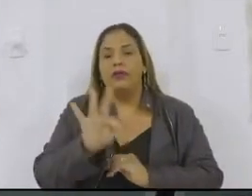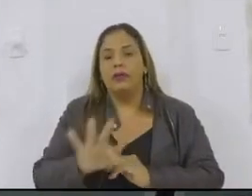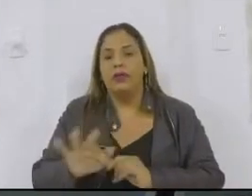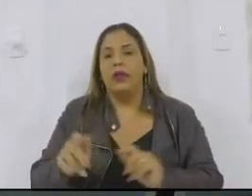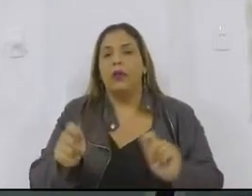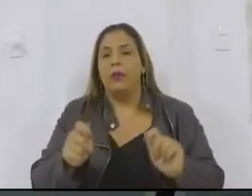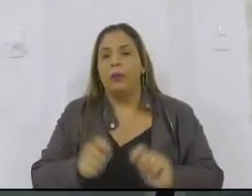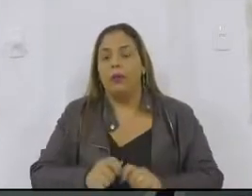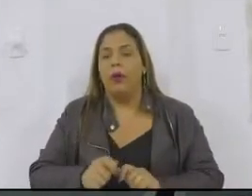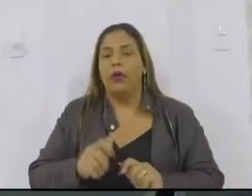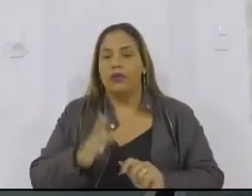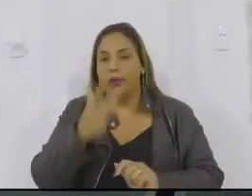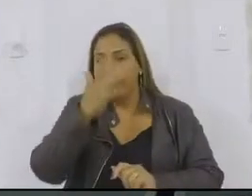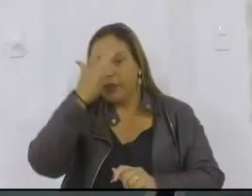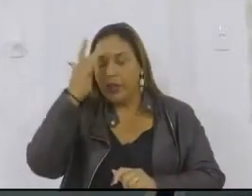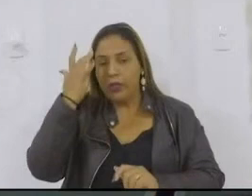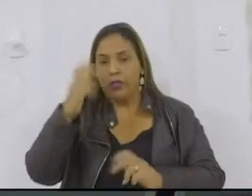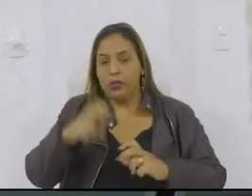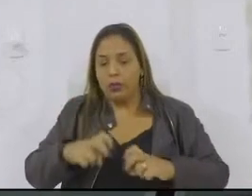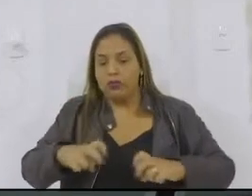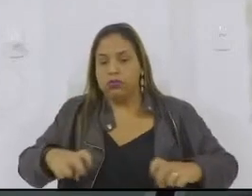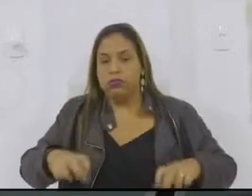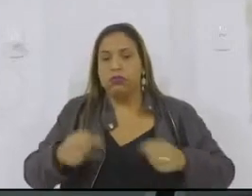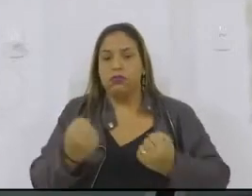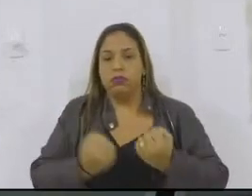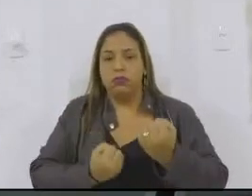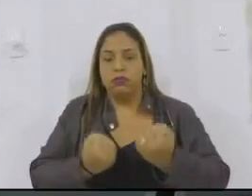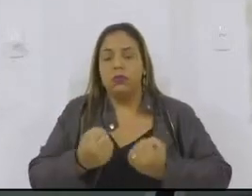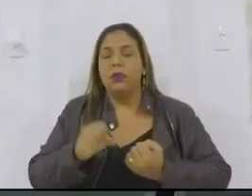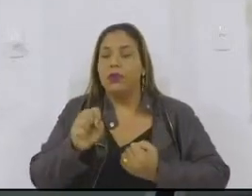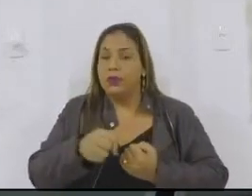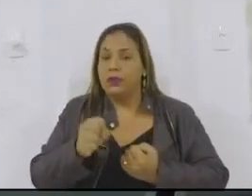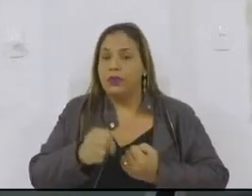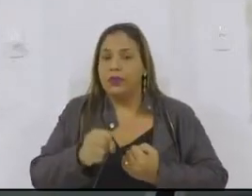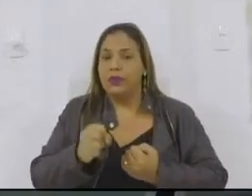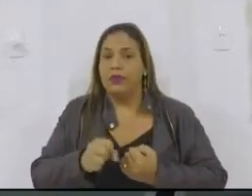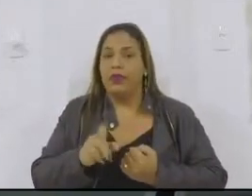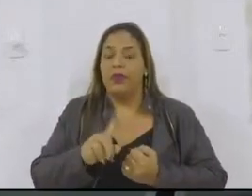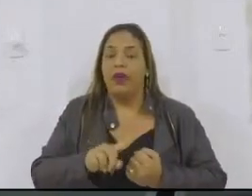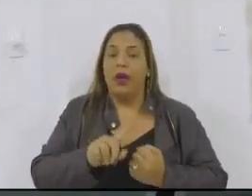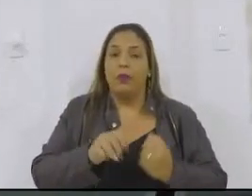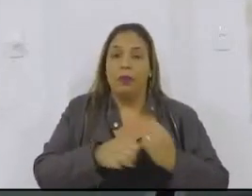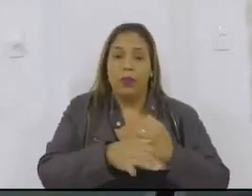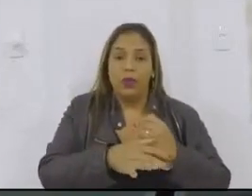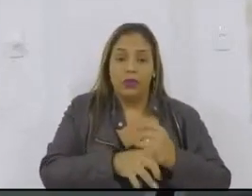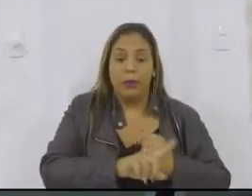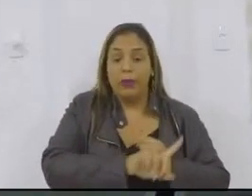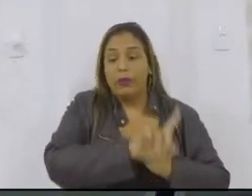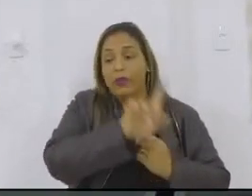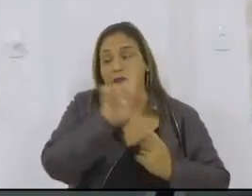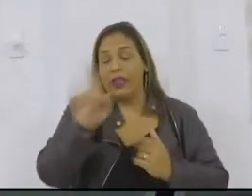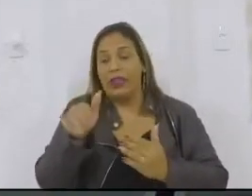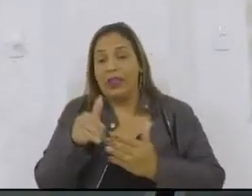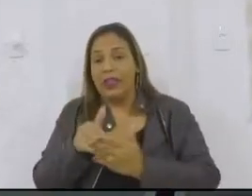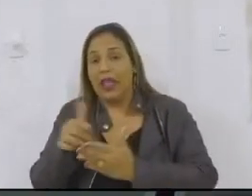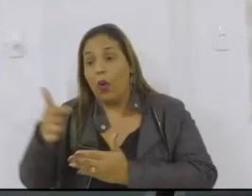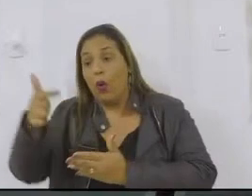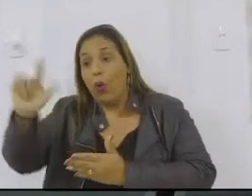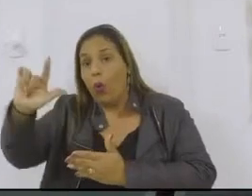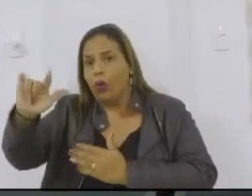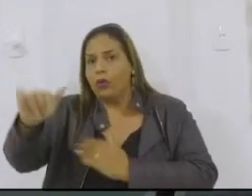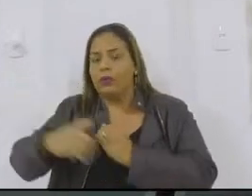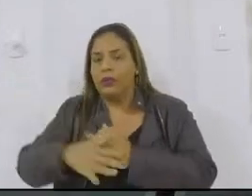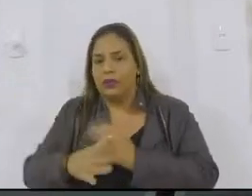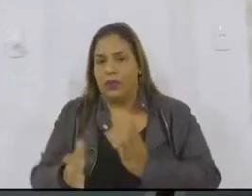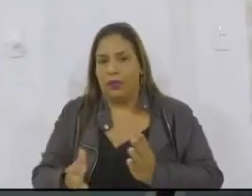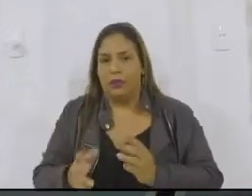que acontece? Você vê que ela é intermunicipal. Quando é intermunicipal, o nobre vereador sabe muito bem, quando é